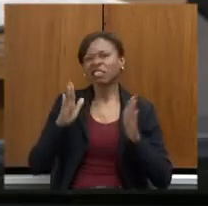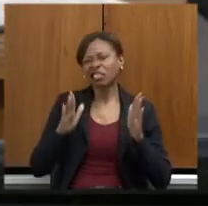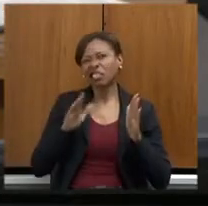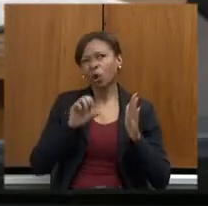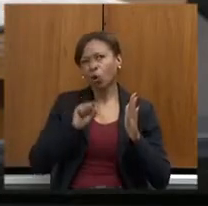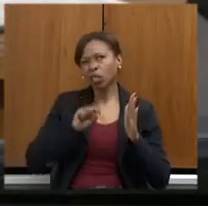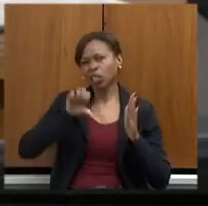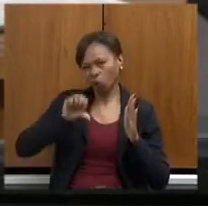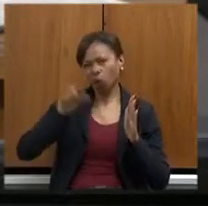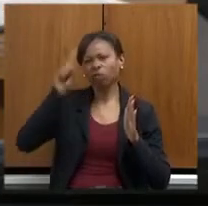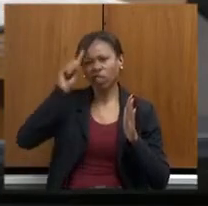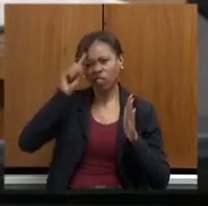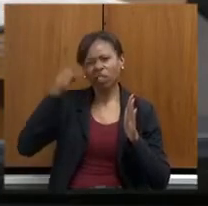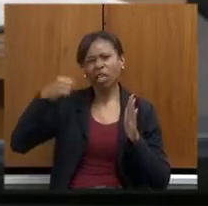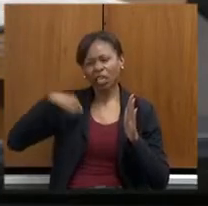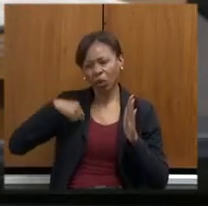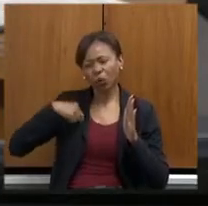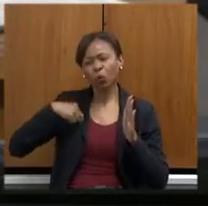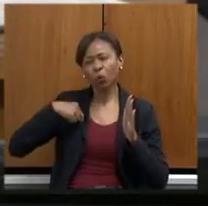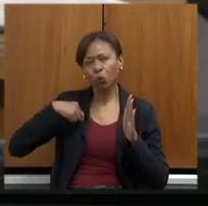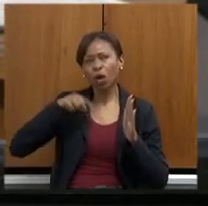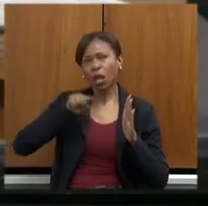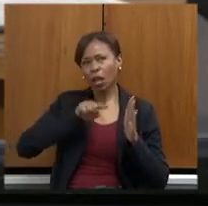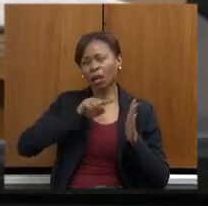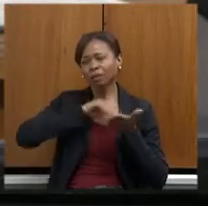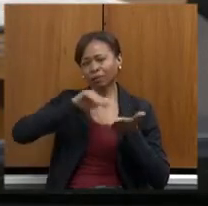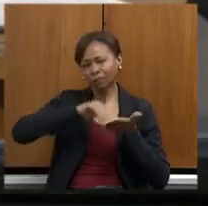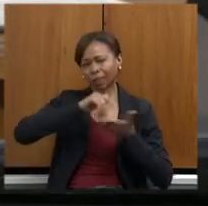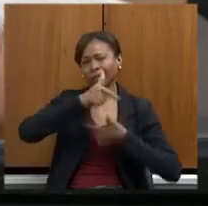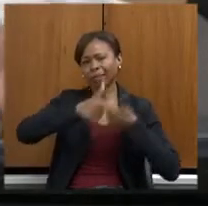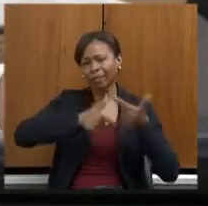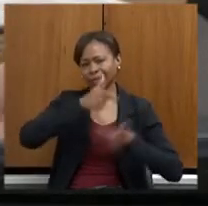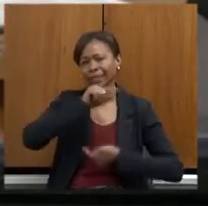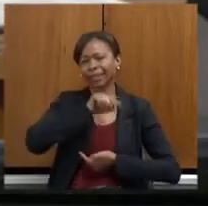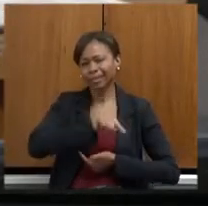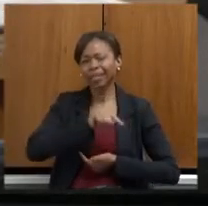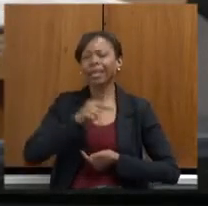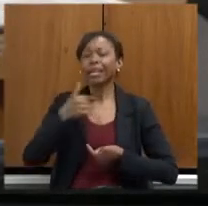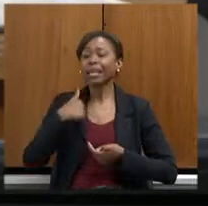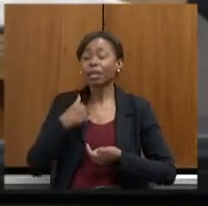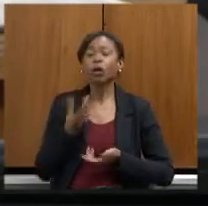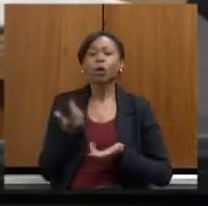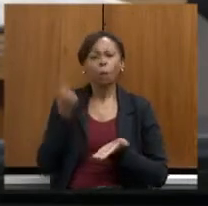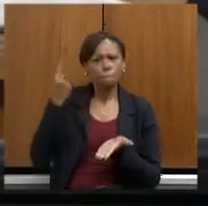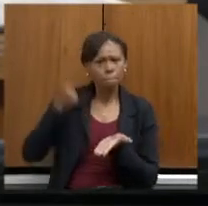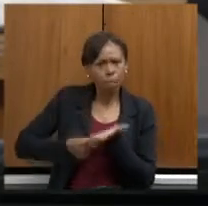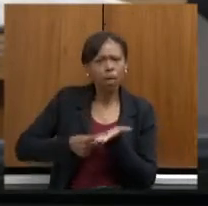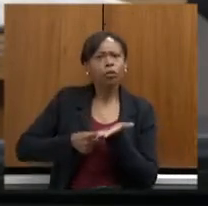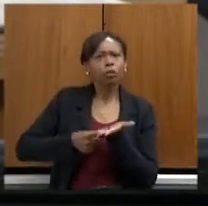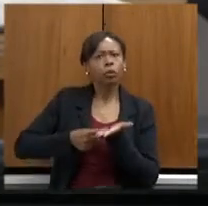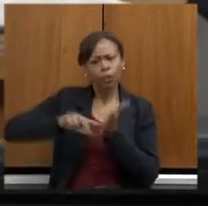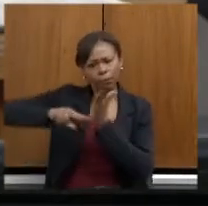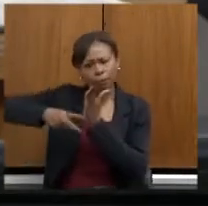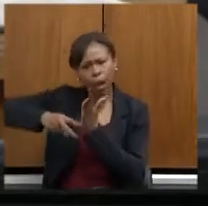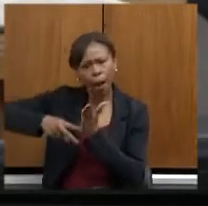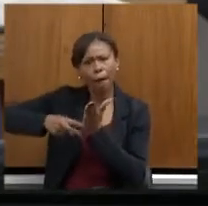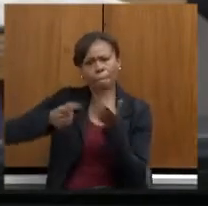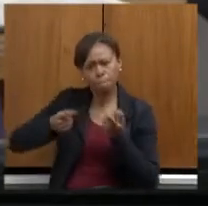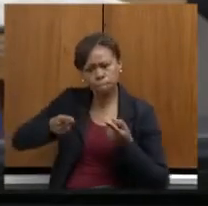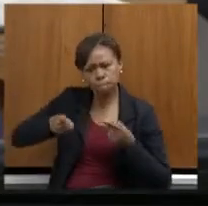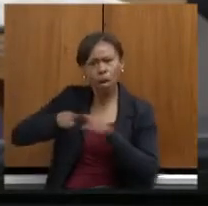dizer hoje é dia 29 que eu tô lá na secretaria e tenho um compromisso de aproximar mais do sindicato Otávio tive toda a diretoria